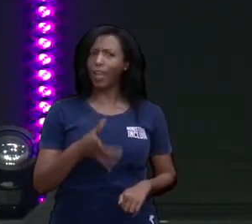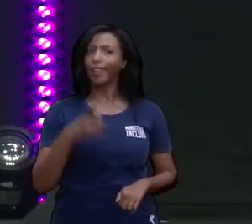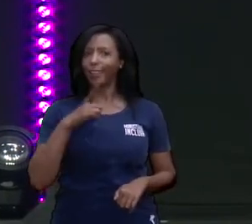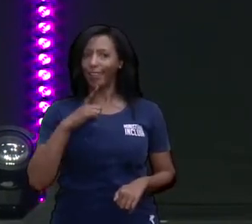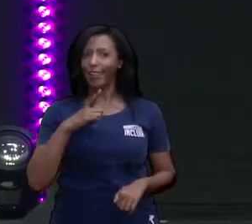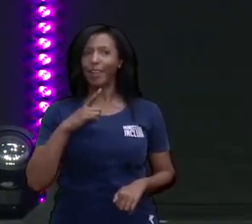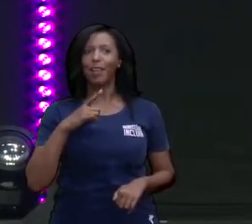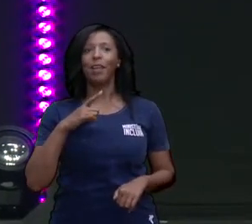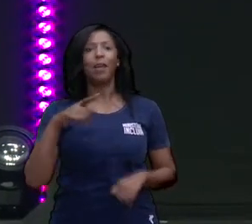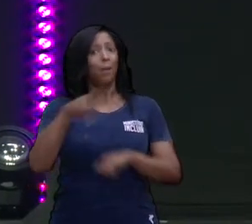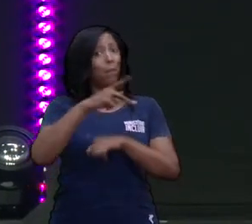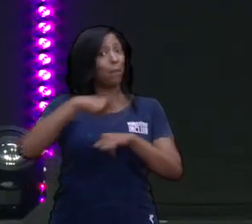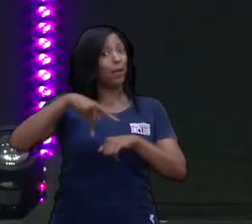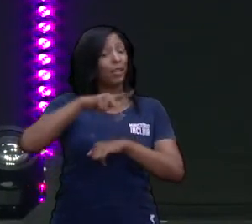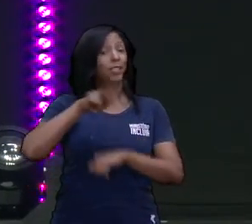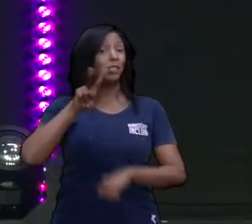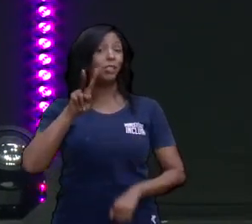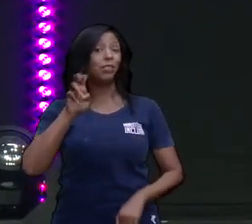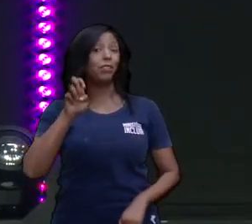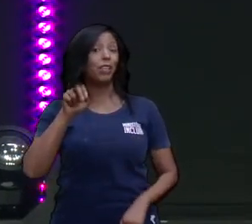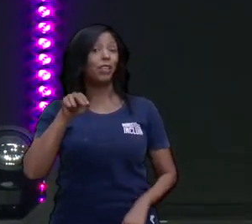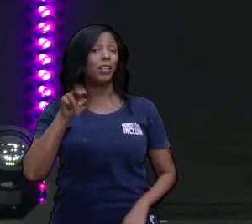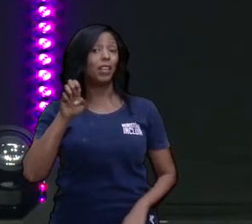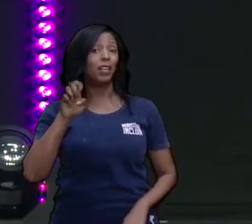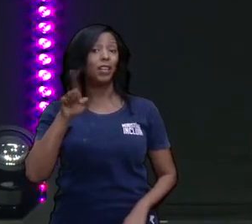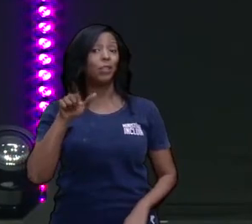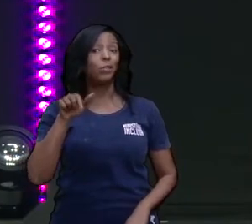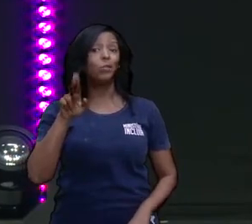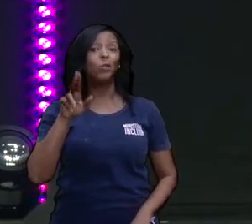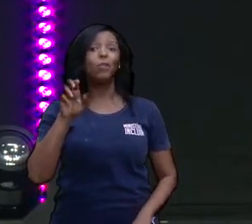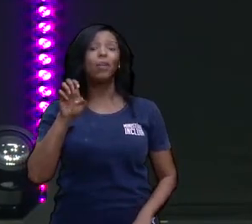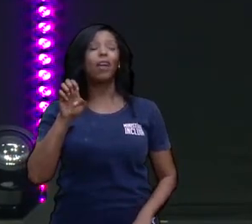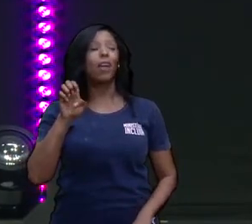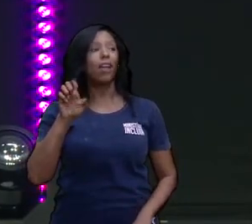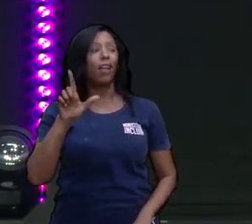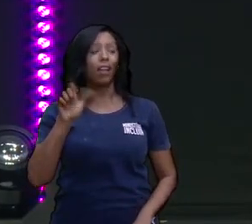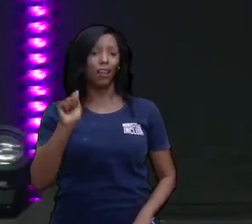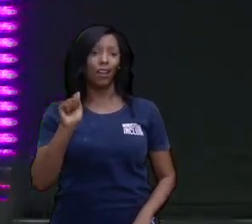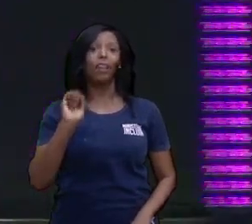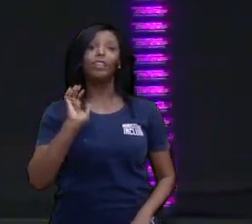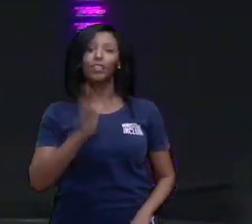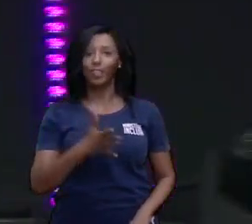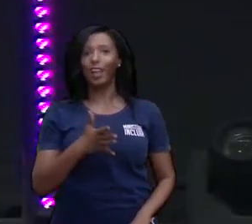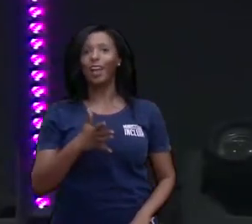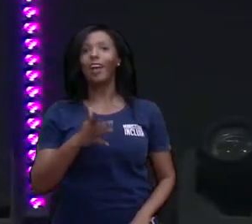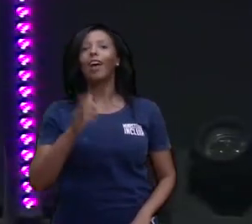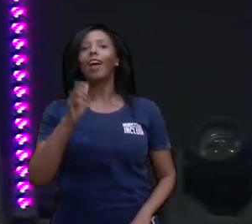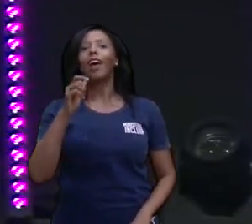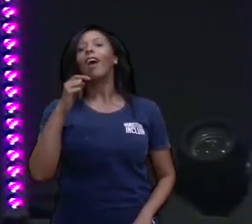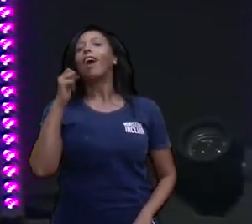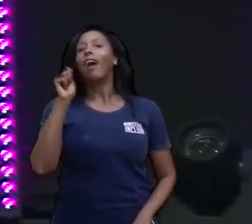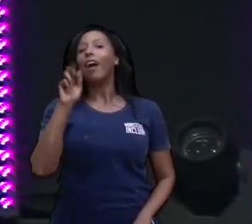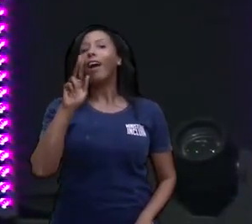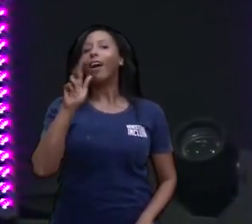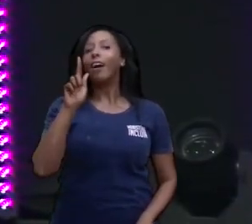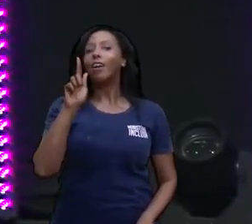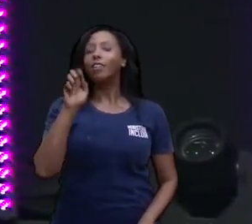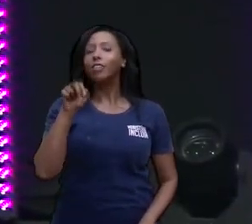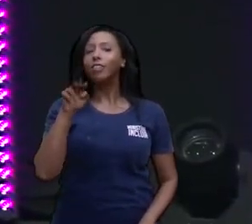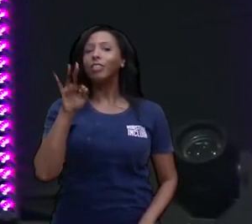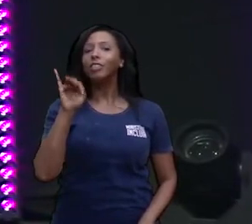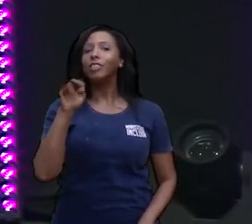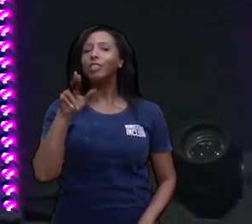e já estão conseguindo na Argentina a e agora o Chile tá passando por isso Tu sabe o